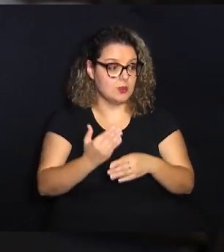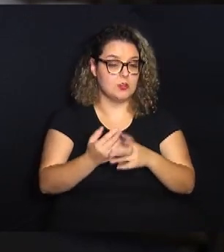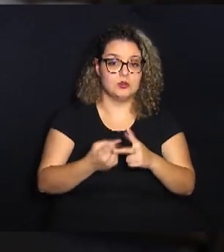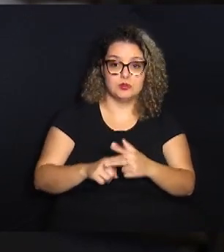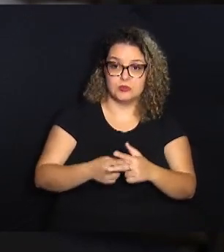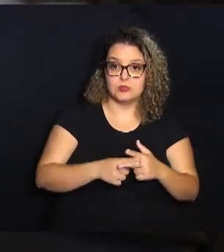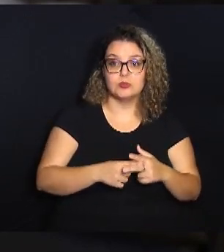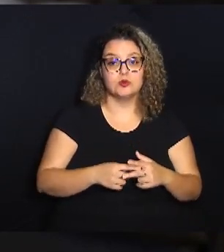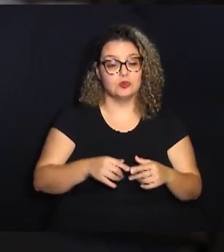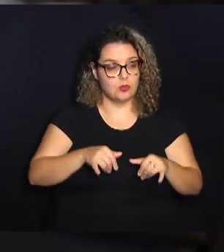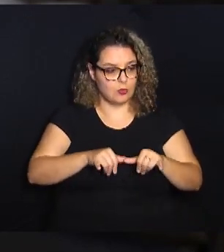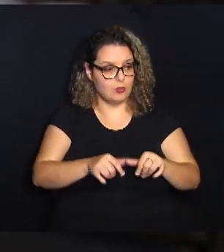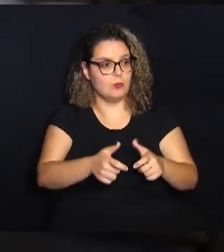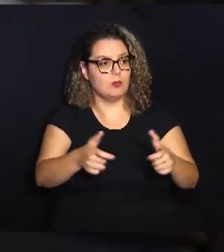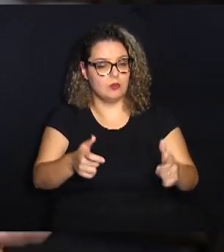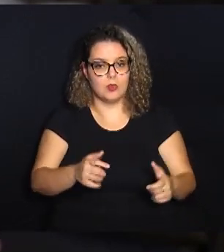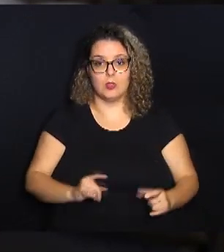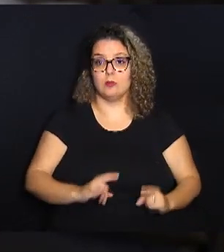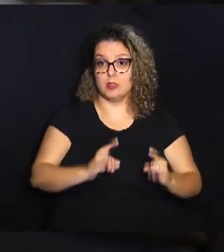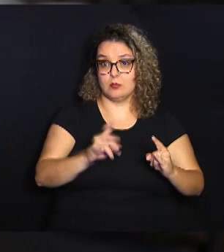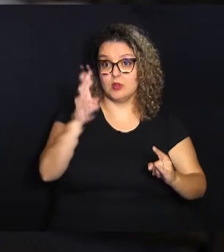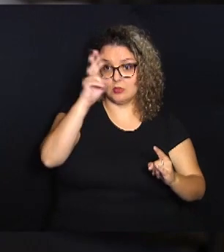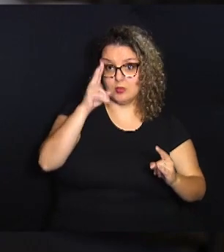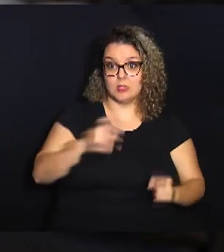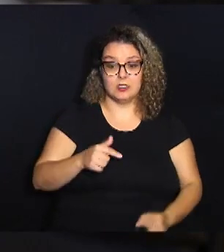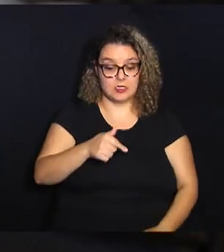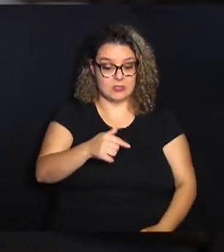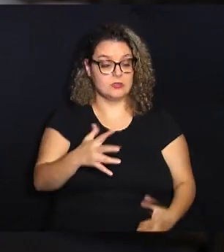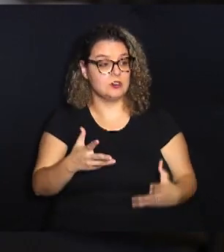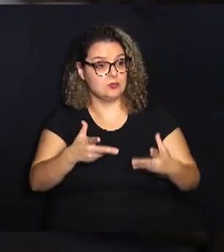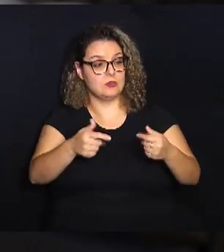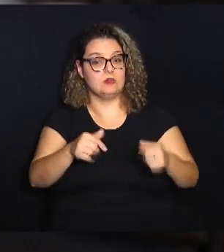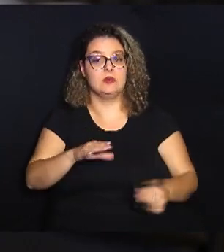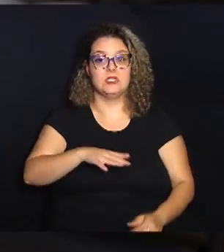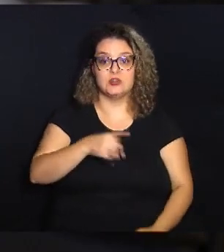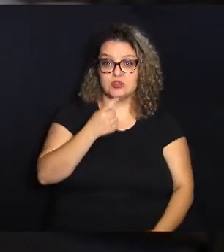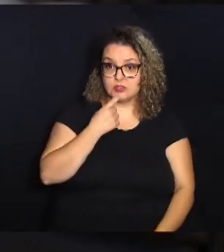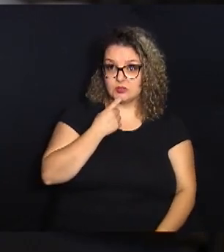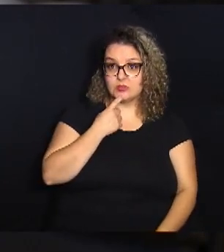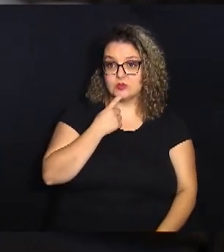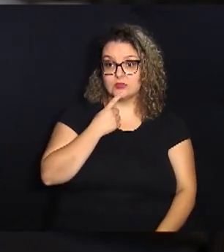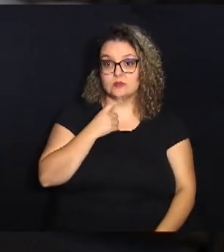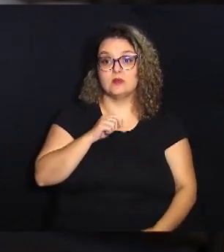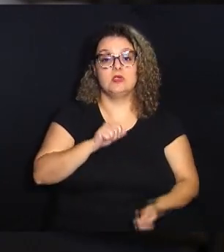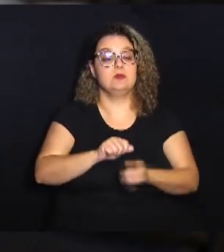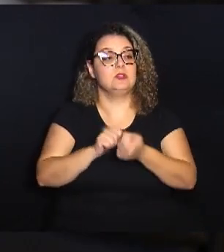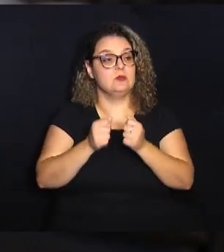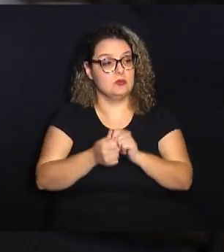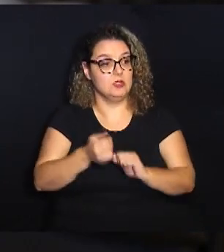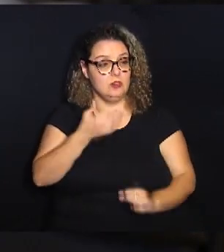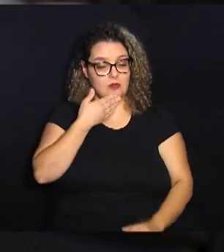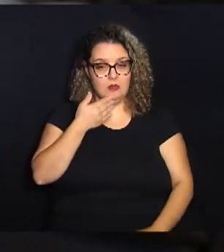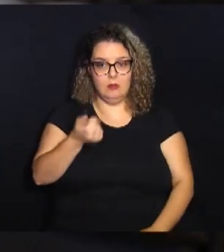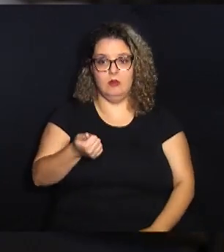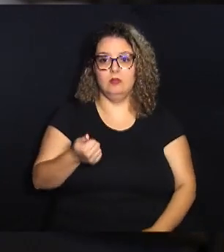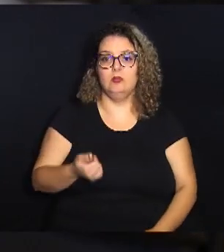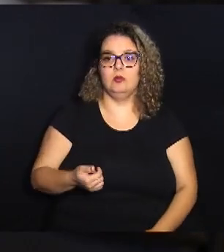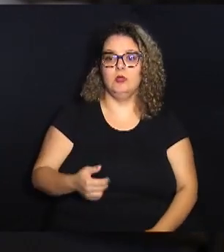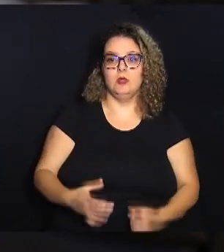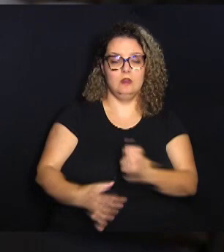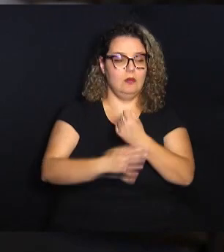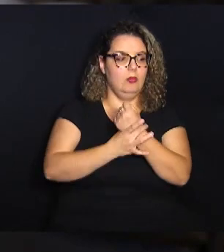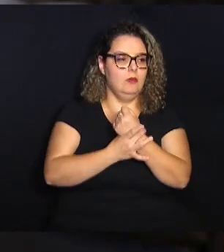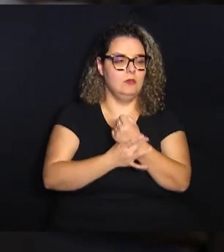do Mercadão, que é um prédio histórico, uma das 7 maravilhas de Campinas, mas vai adequar, melhorar a